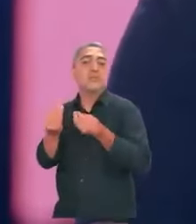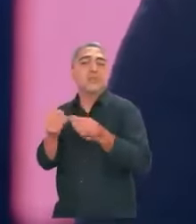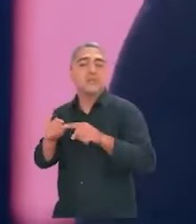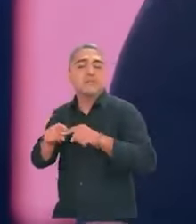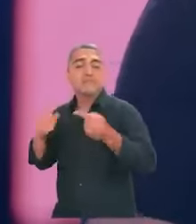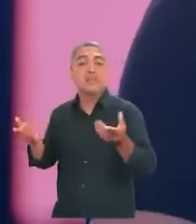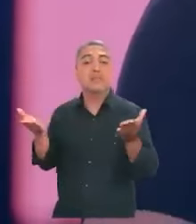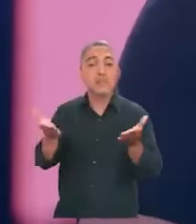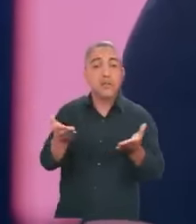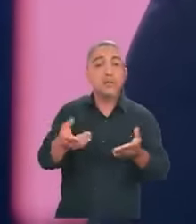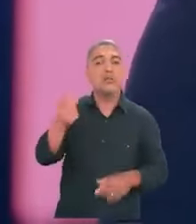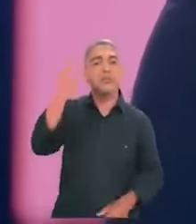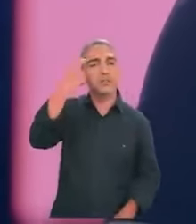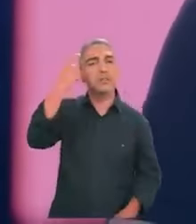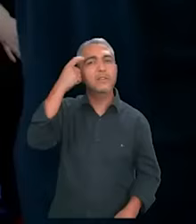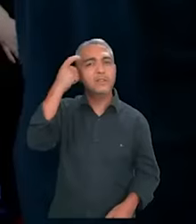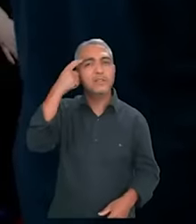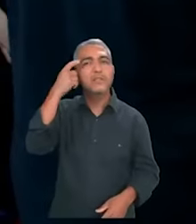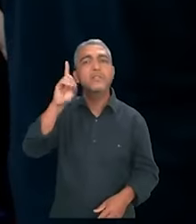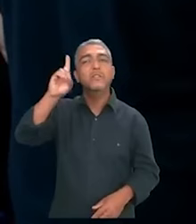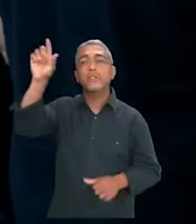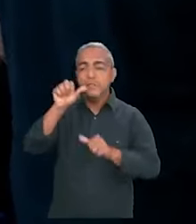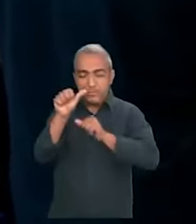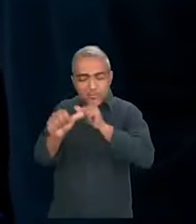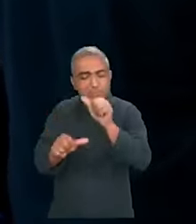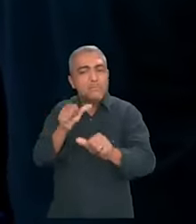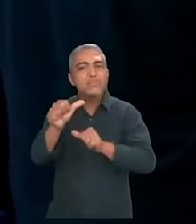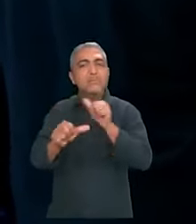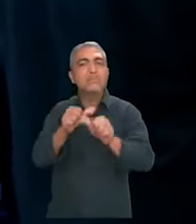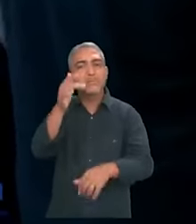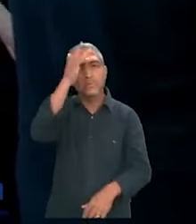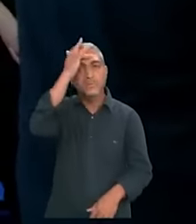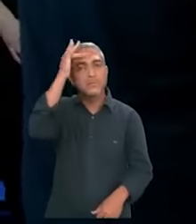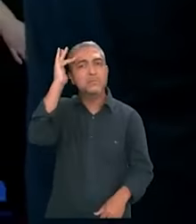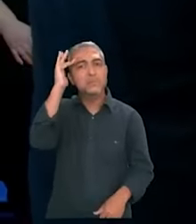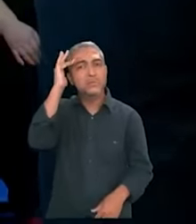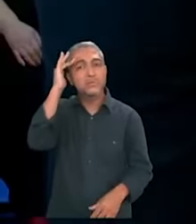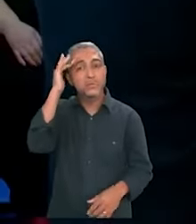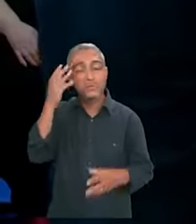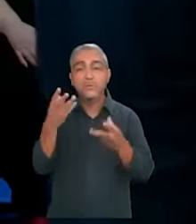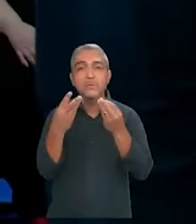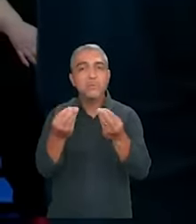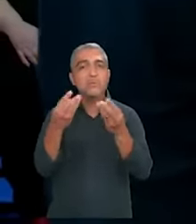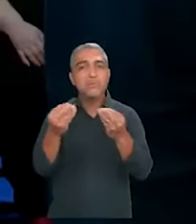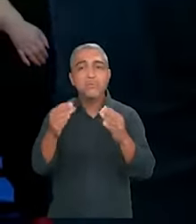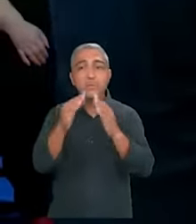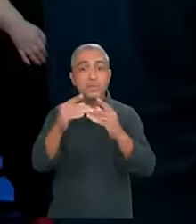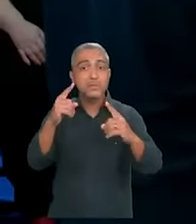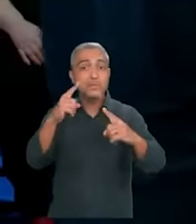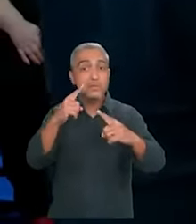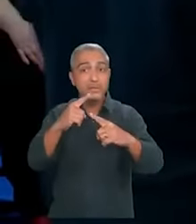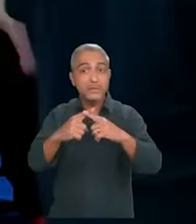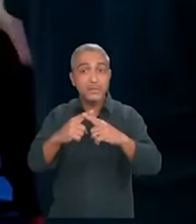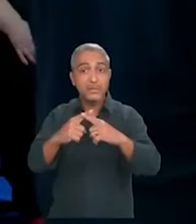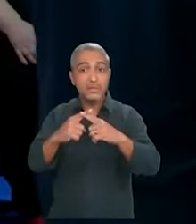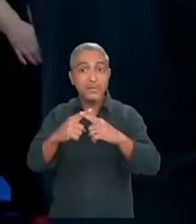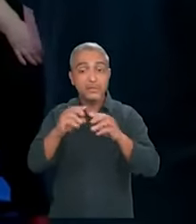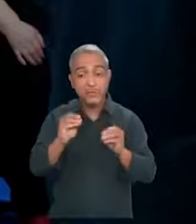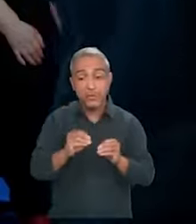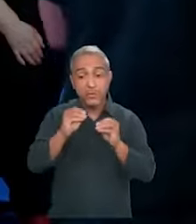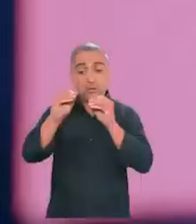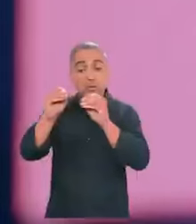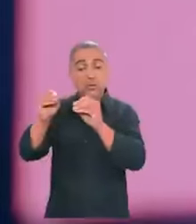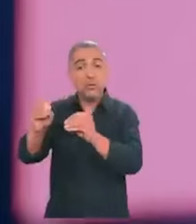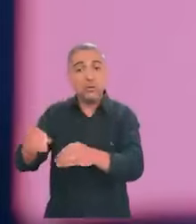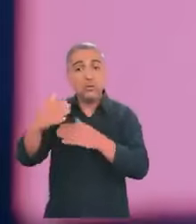chamando pessoas e nós temos várias igrejas que estão plantando cafeterias em países Deus